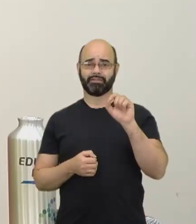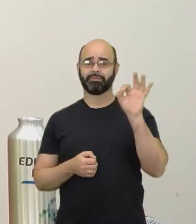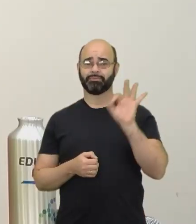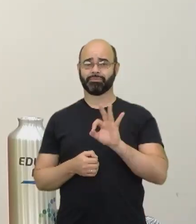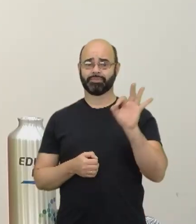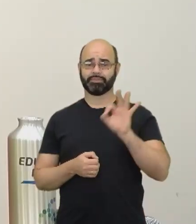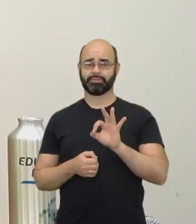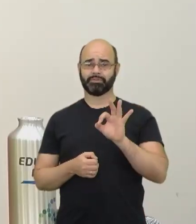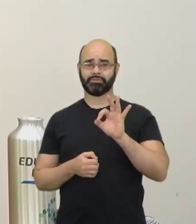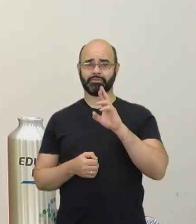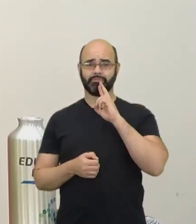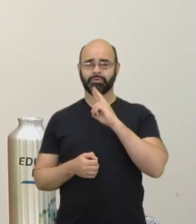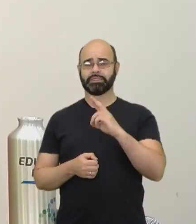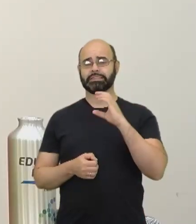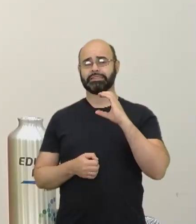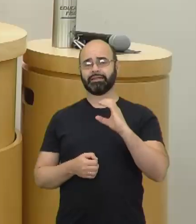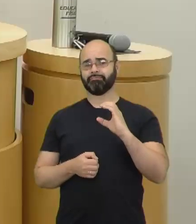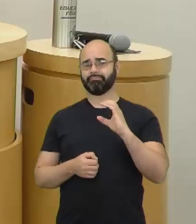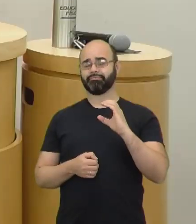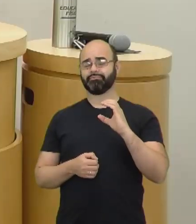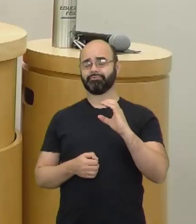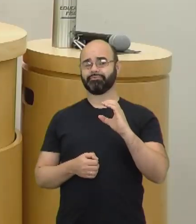10% respondeu a letra C.